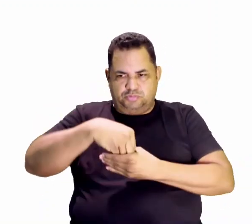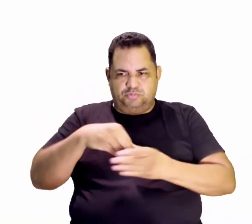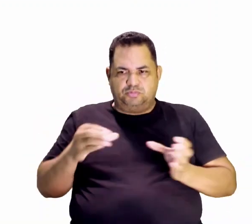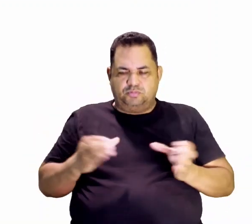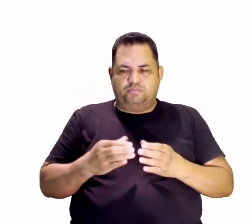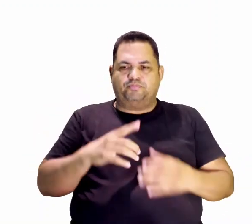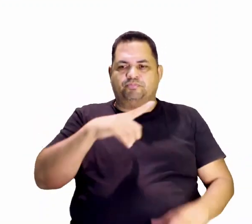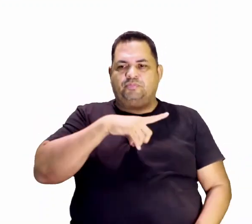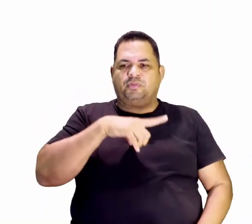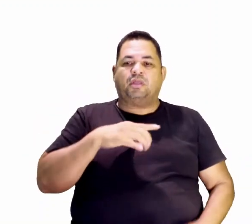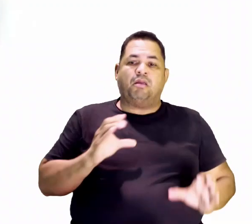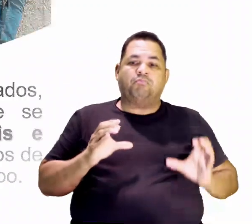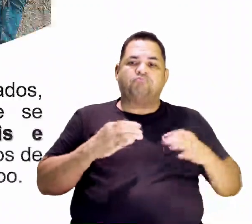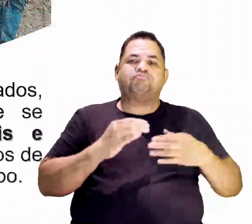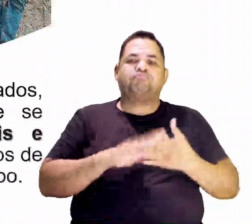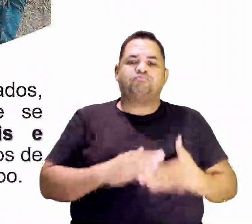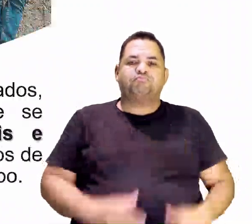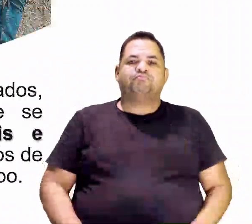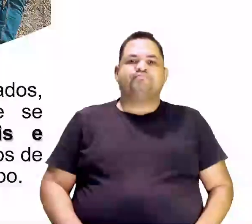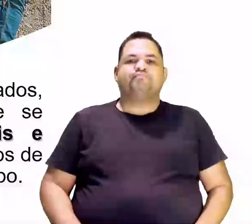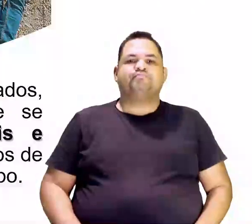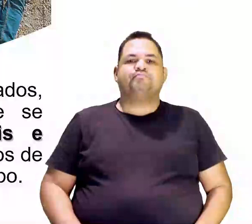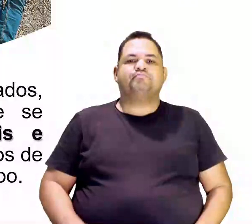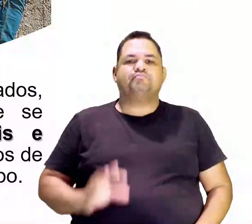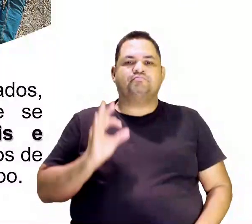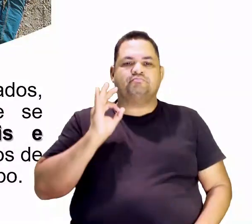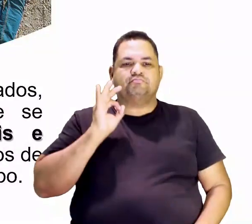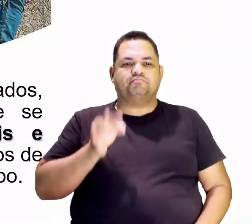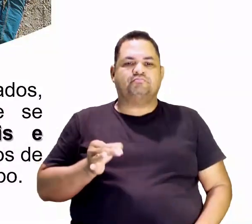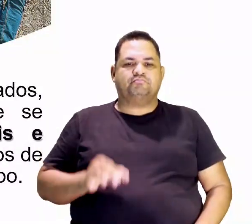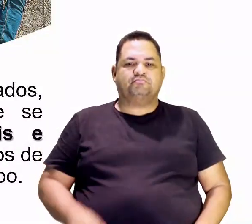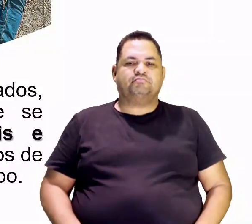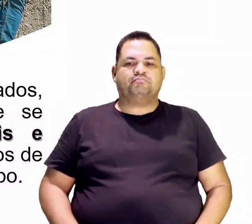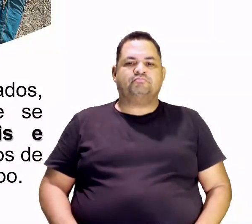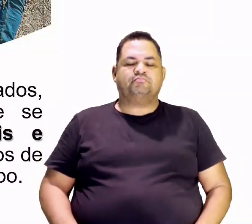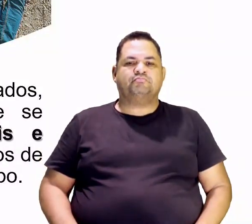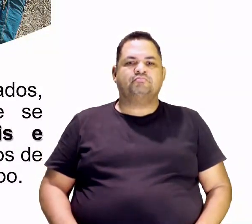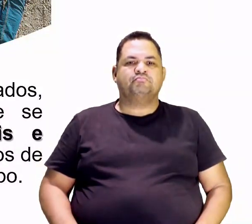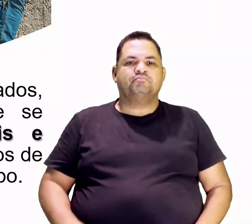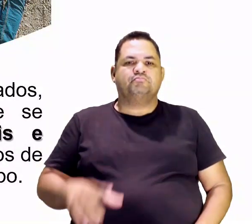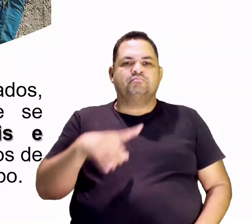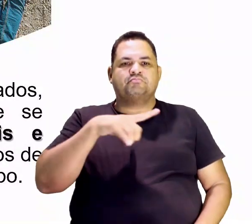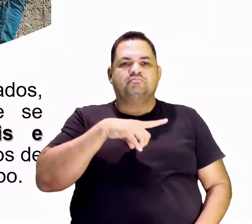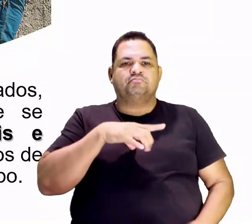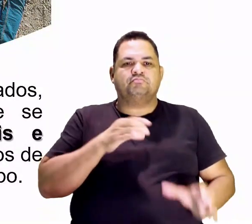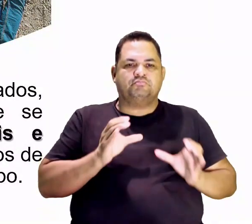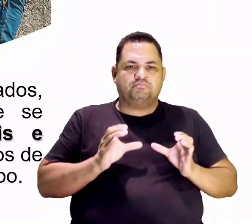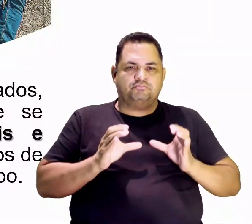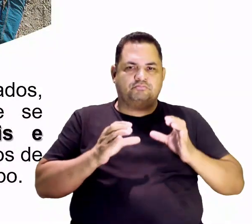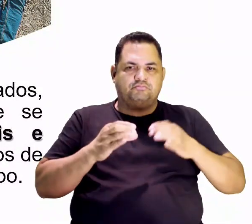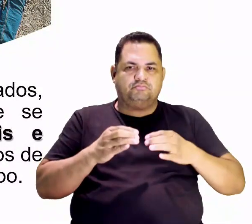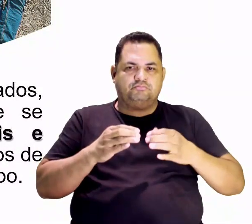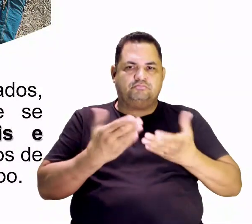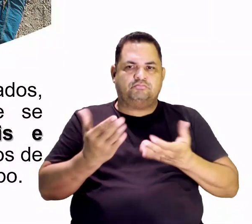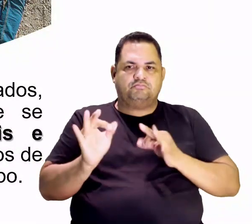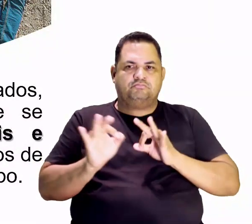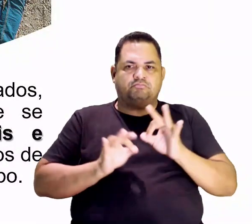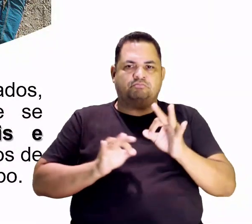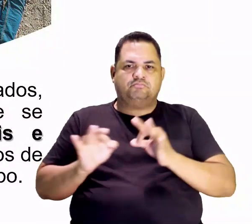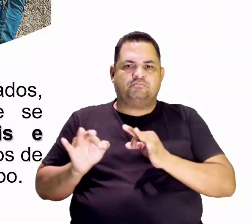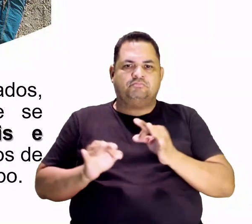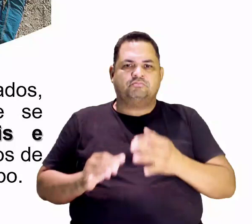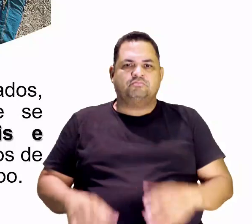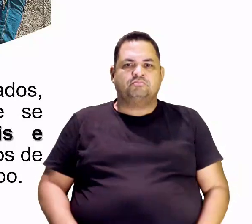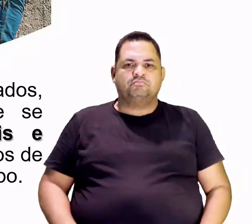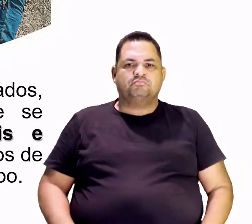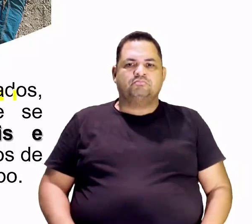tem uma tribo aí para se identificar, certo? E aí, na forma desses agrupamentos, dessas organizações que